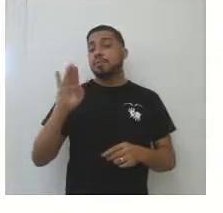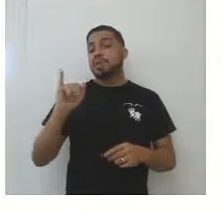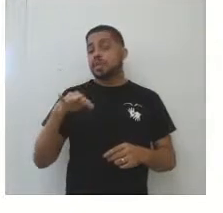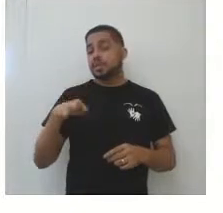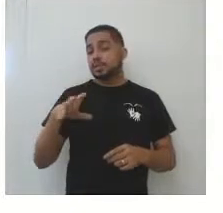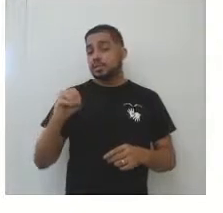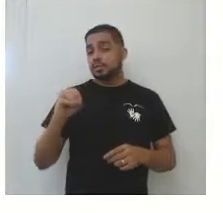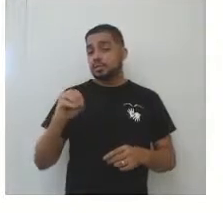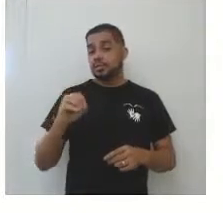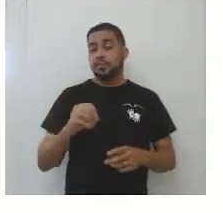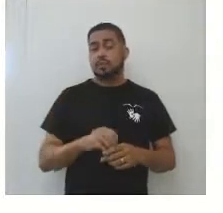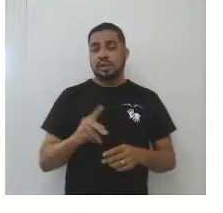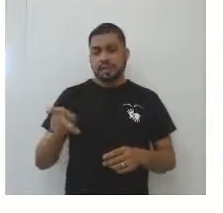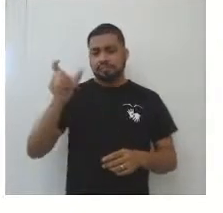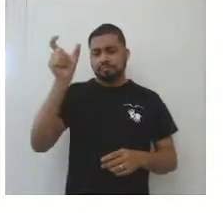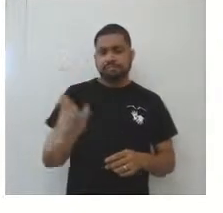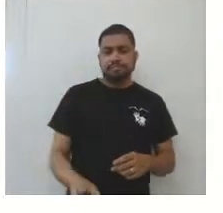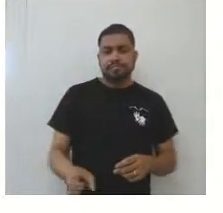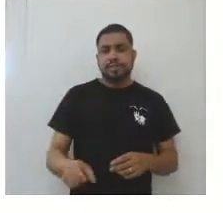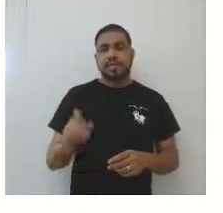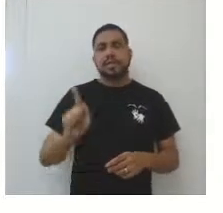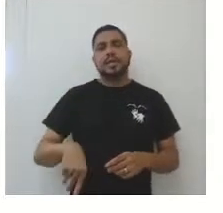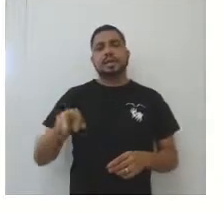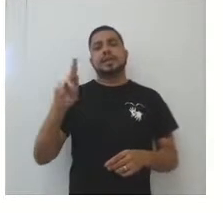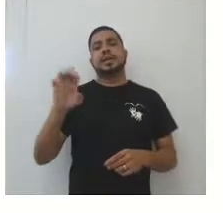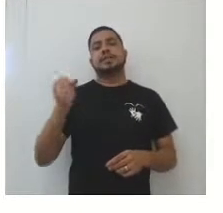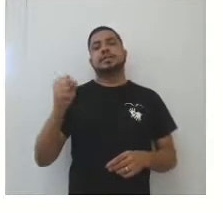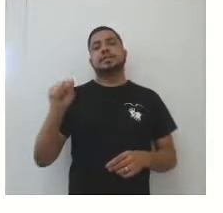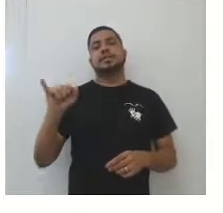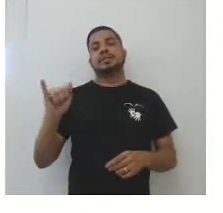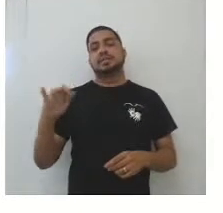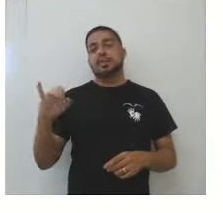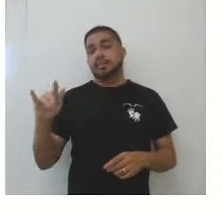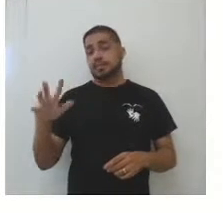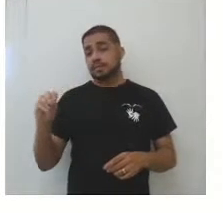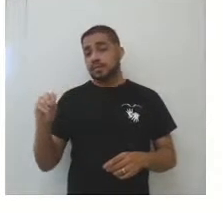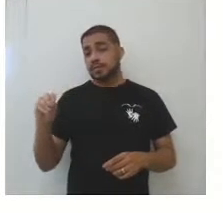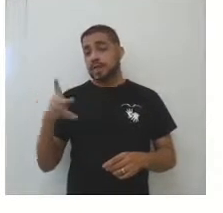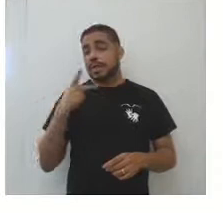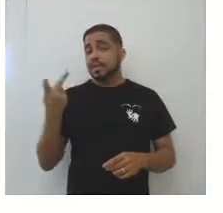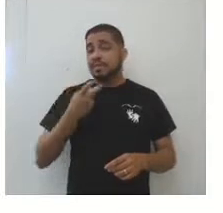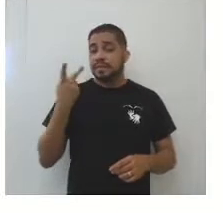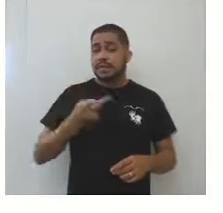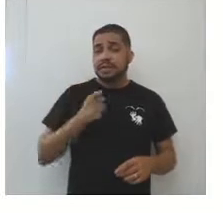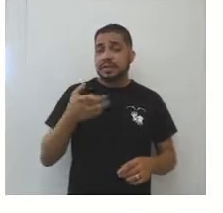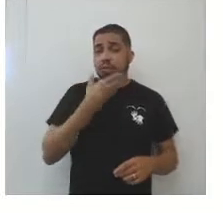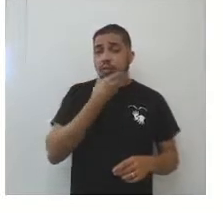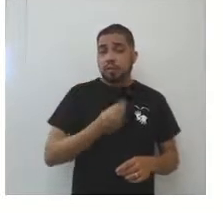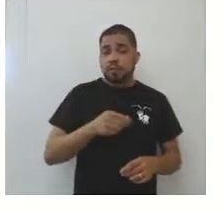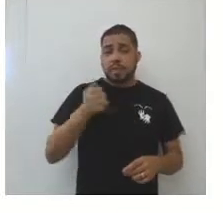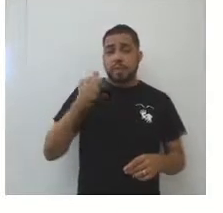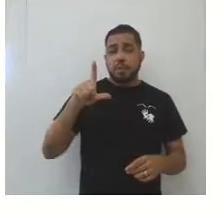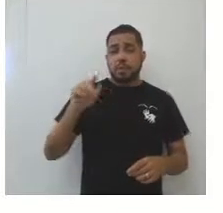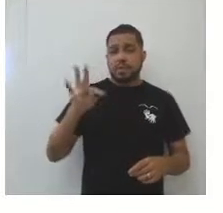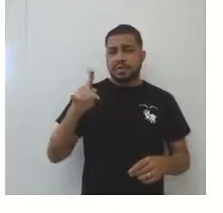cara é albino, o cara é recessivo. Vê, ele está dizendo que o cara que é albino são aquelas pessoas